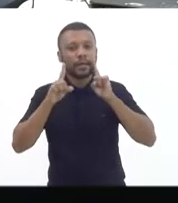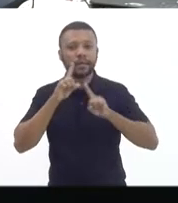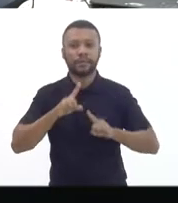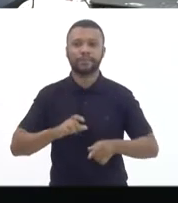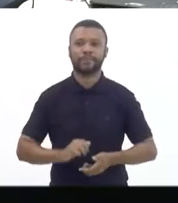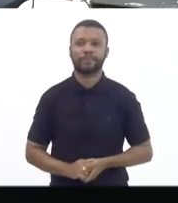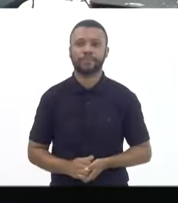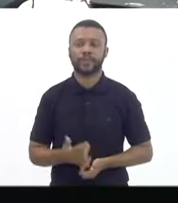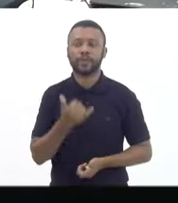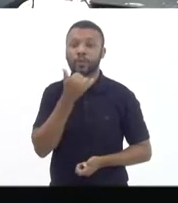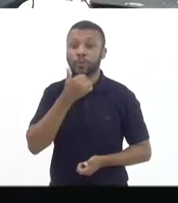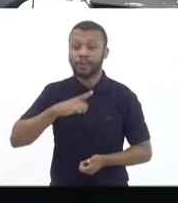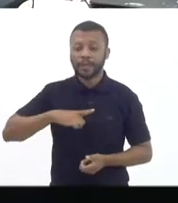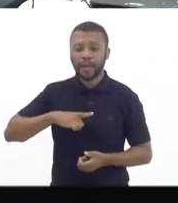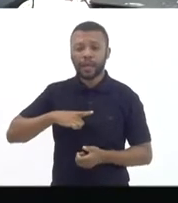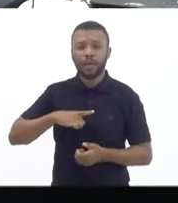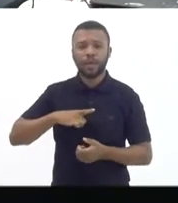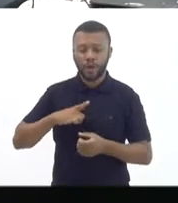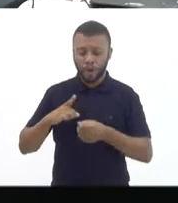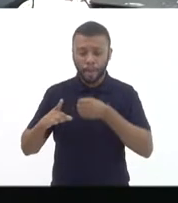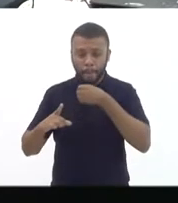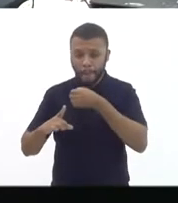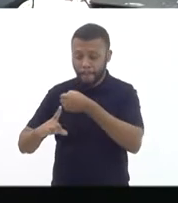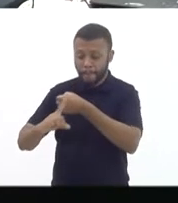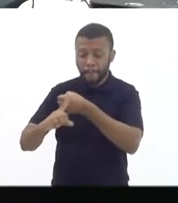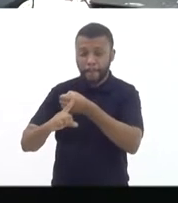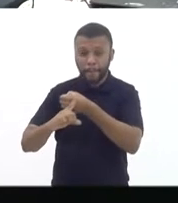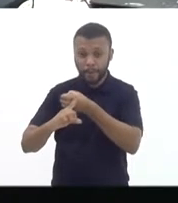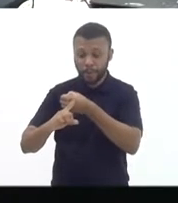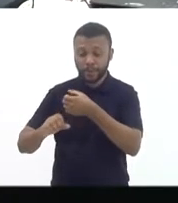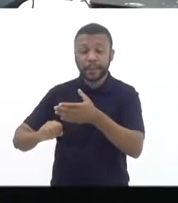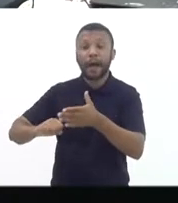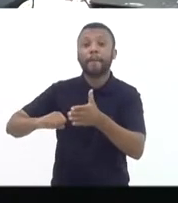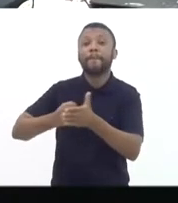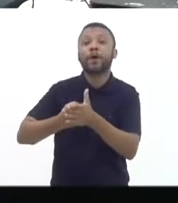Tem um botãozinho do som aí no cantinho, Mink. Deve estar desligado.